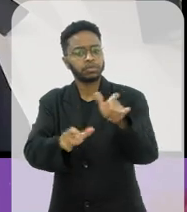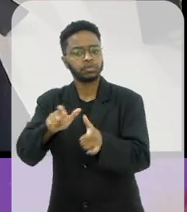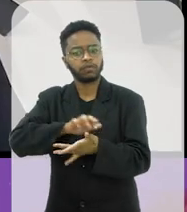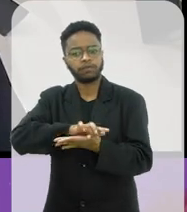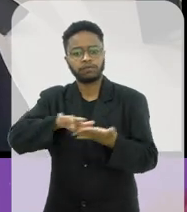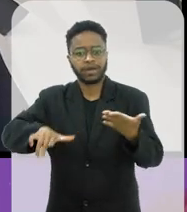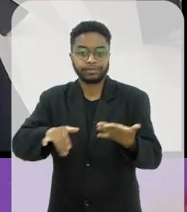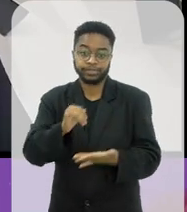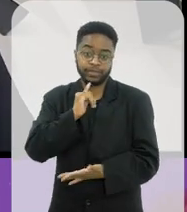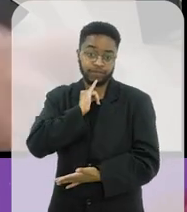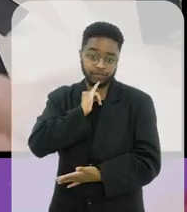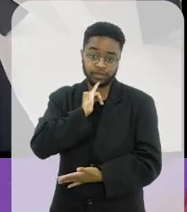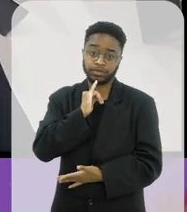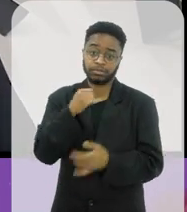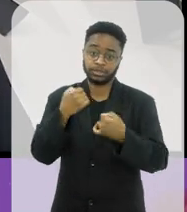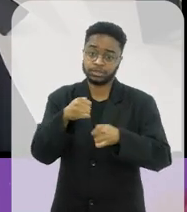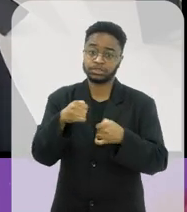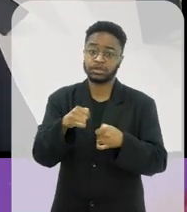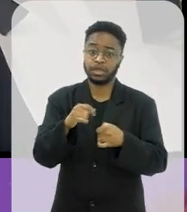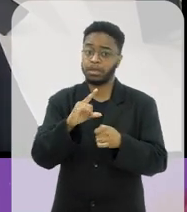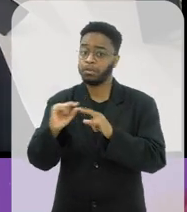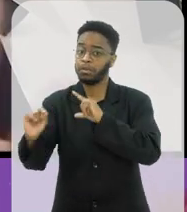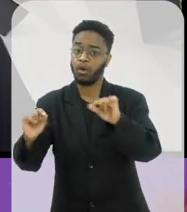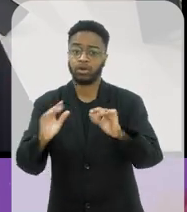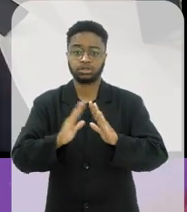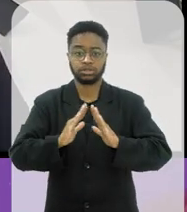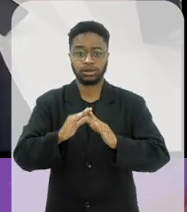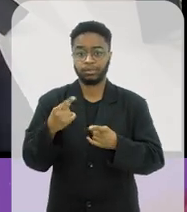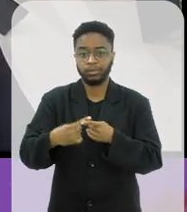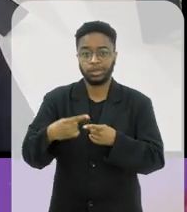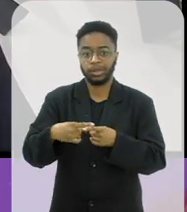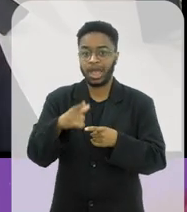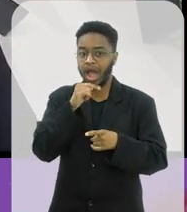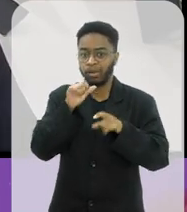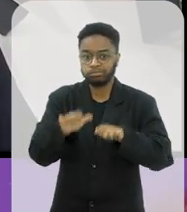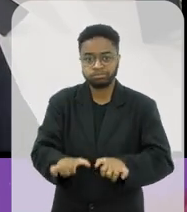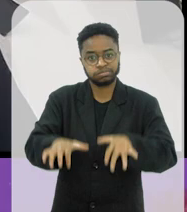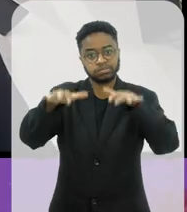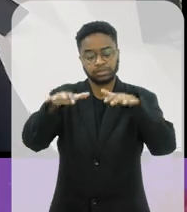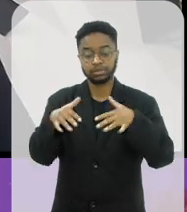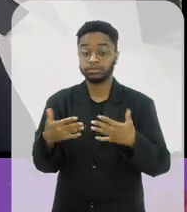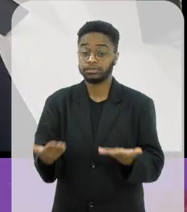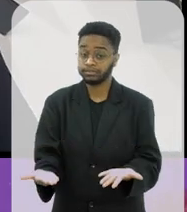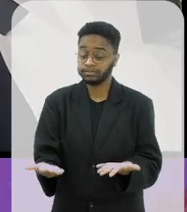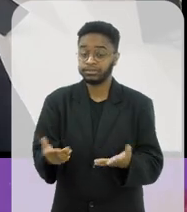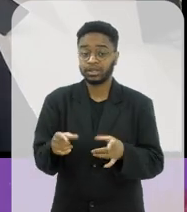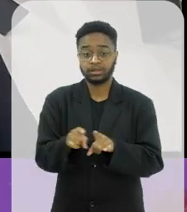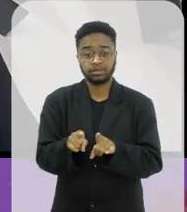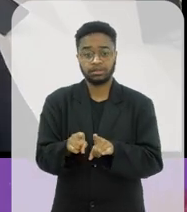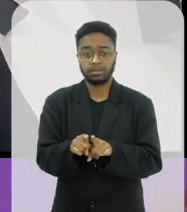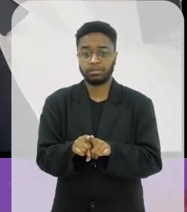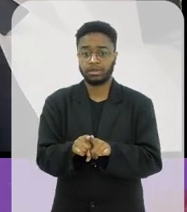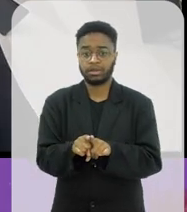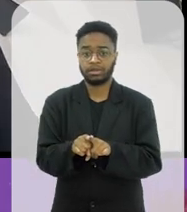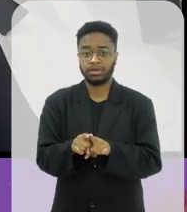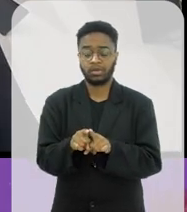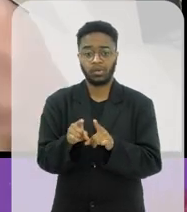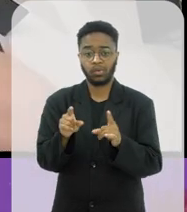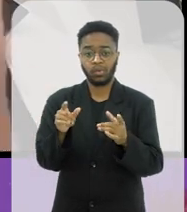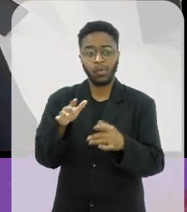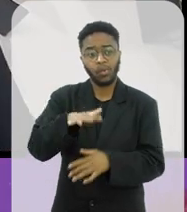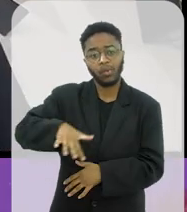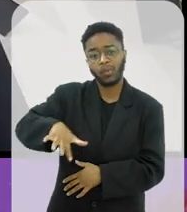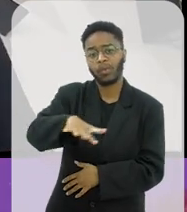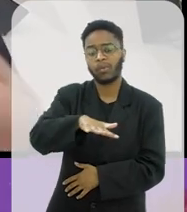pessoas que, infelizmente, tiveram que deixar as suas casas por causa da enchente e uma condição de ambiental,